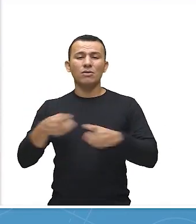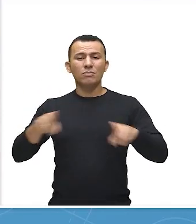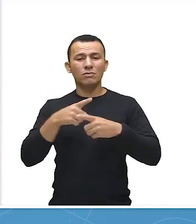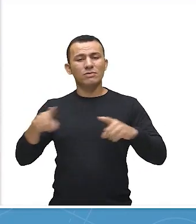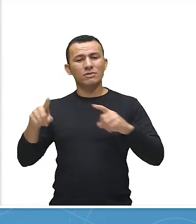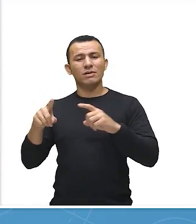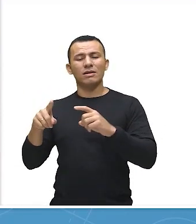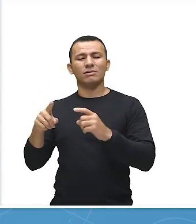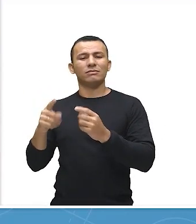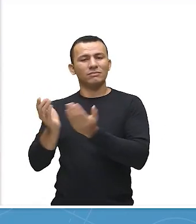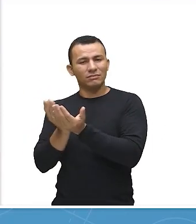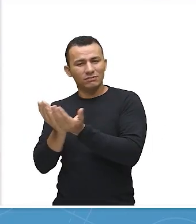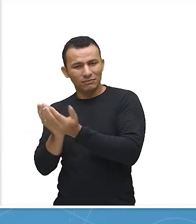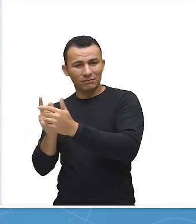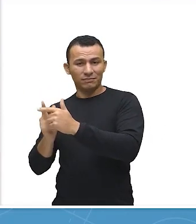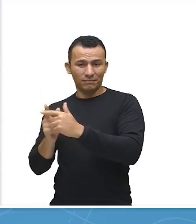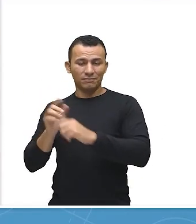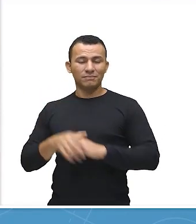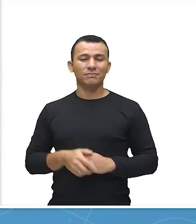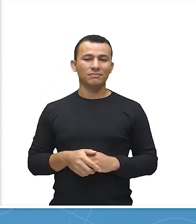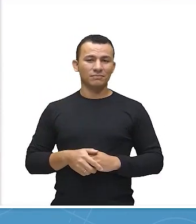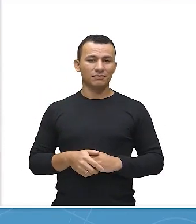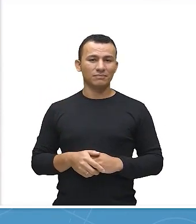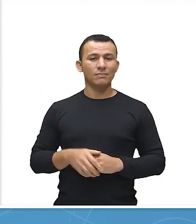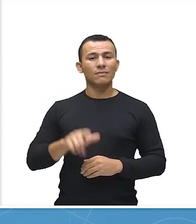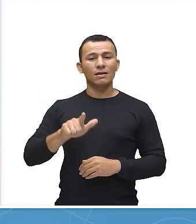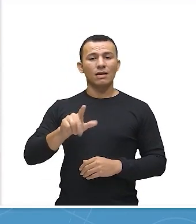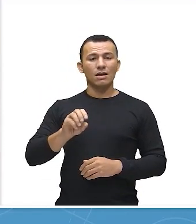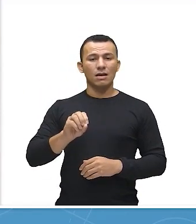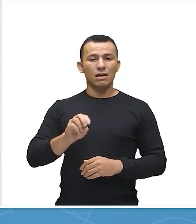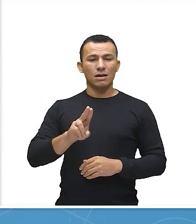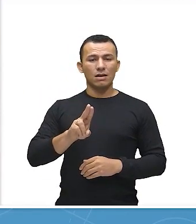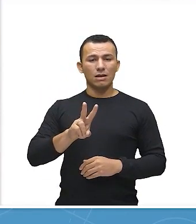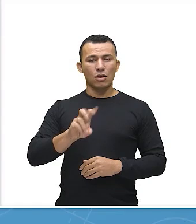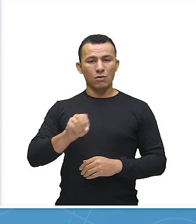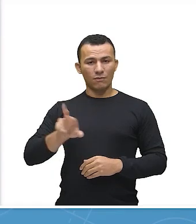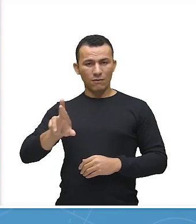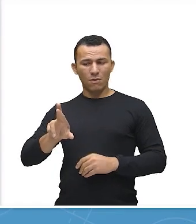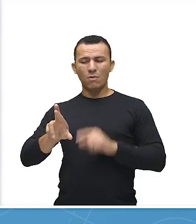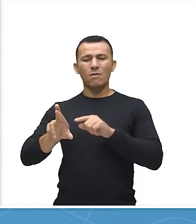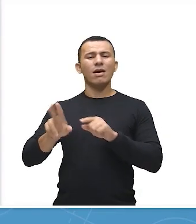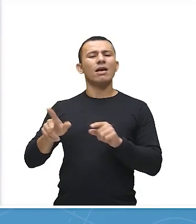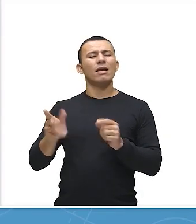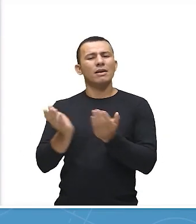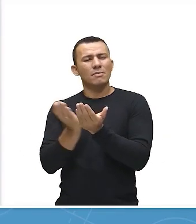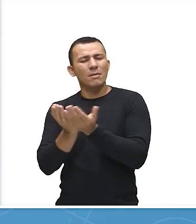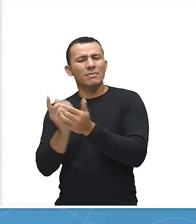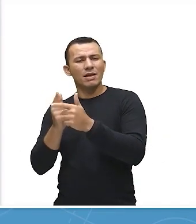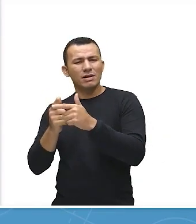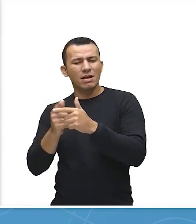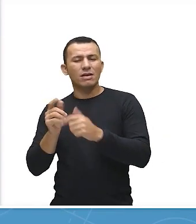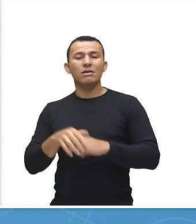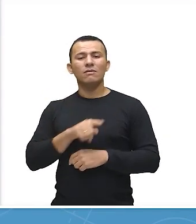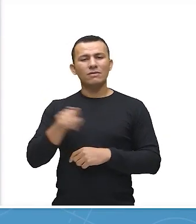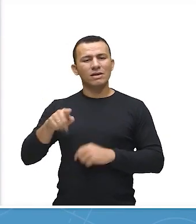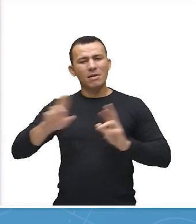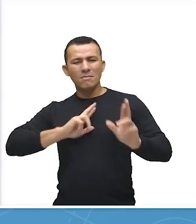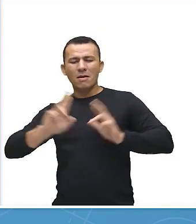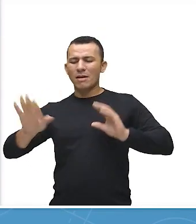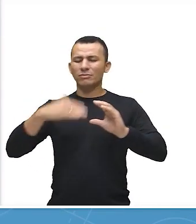música sacra. A música sacra é aquela música religiosa, com temas religiosos, que ela